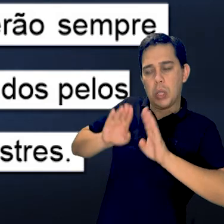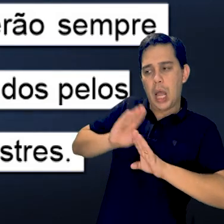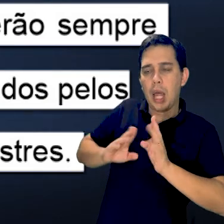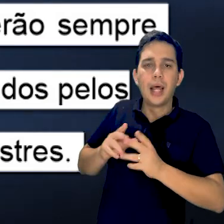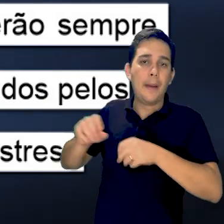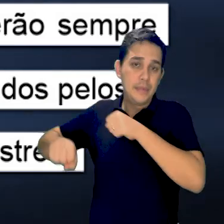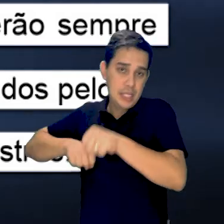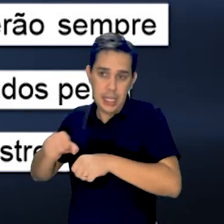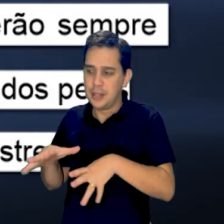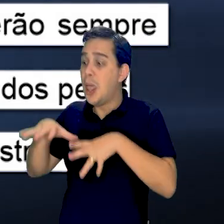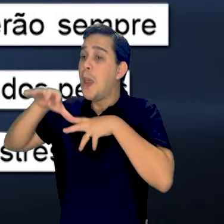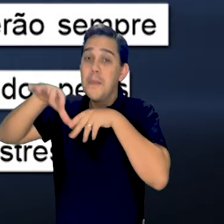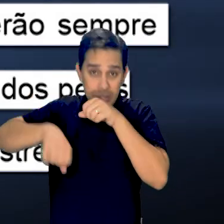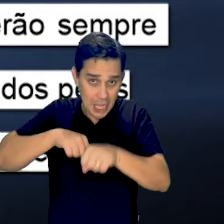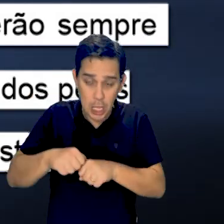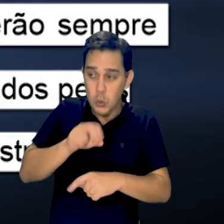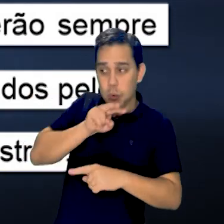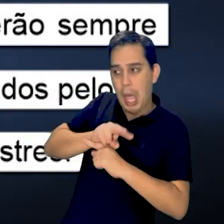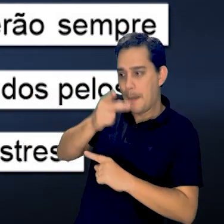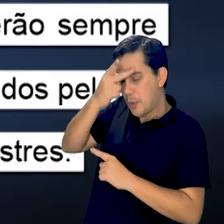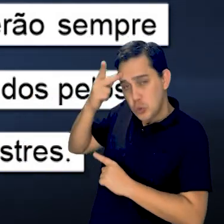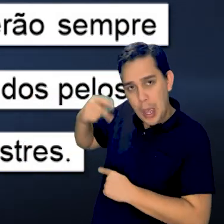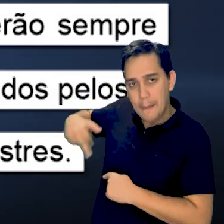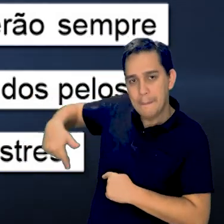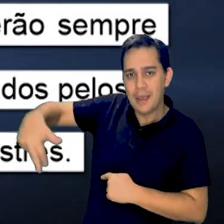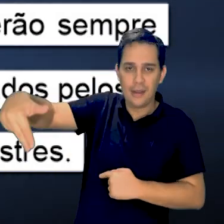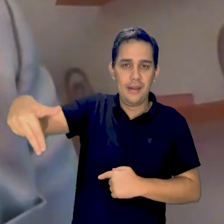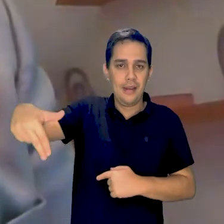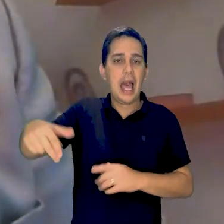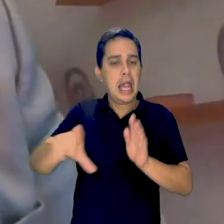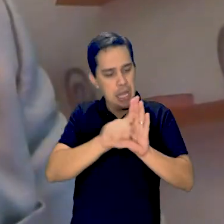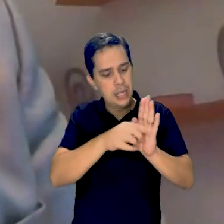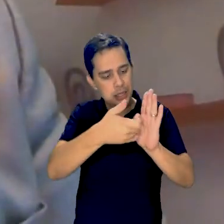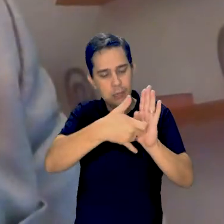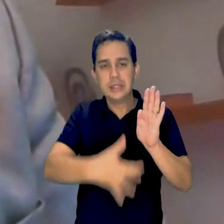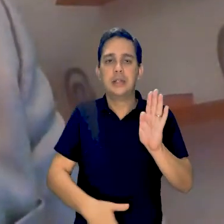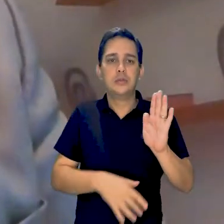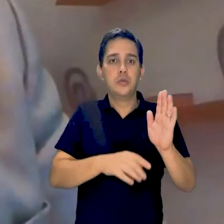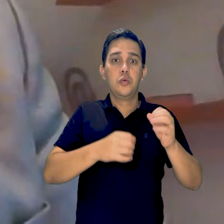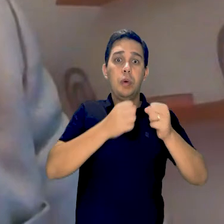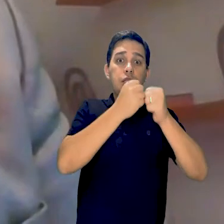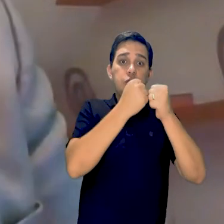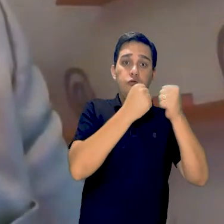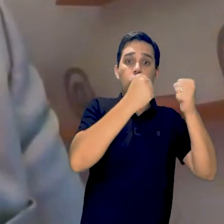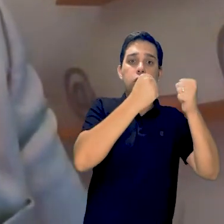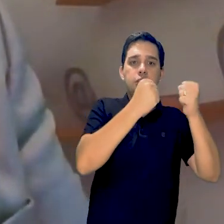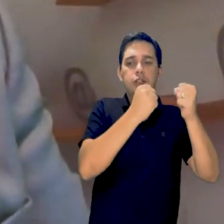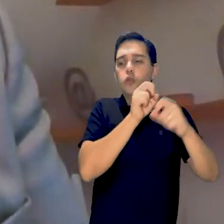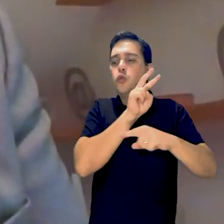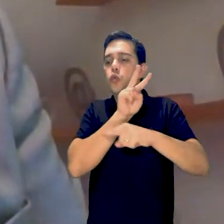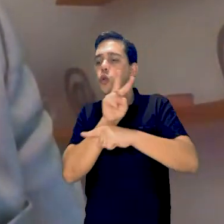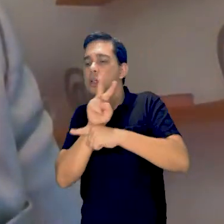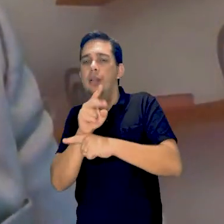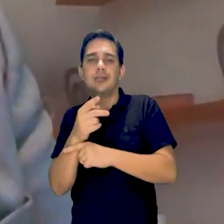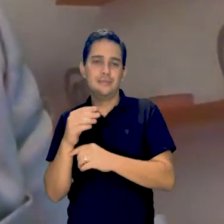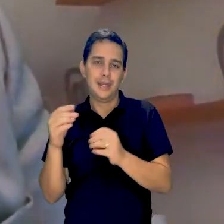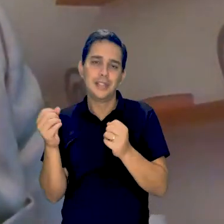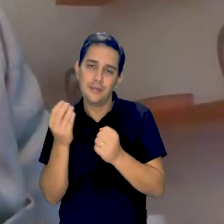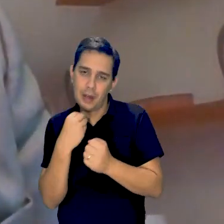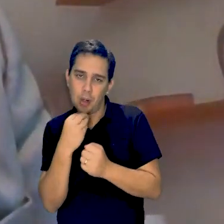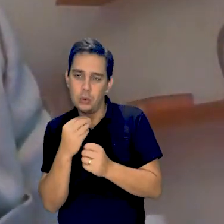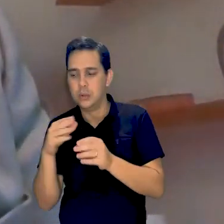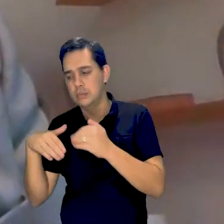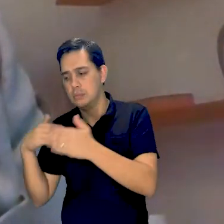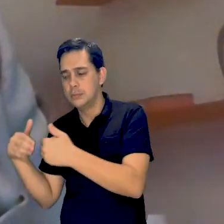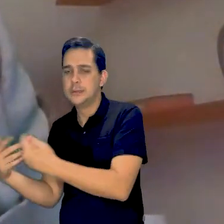uma infringência de normas administrativas, que está, inclusive, explicitado no texto da denúncia apresentada, né,